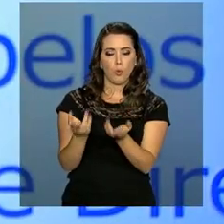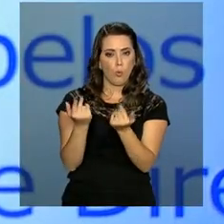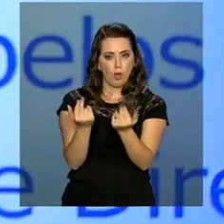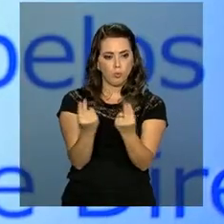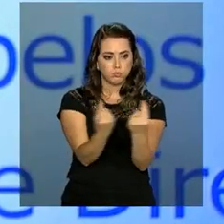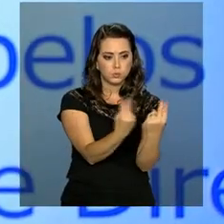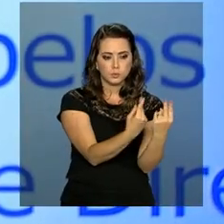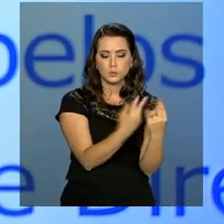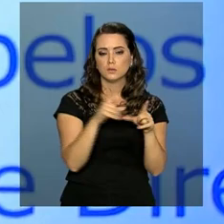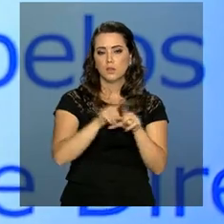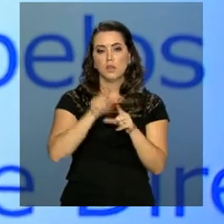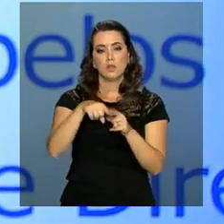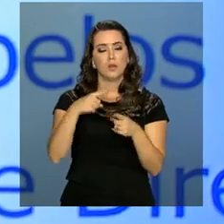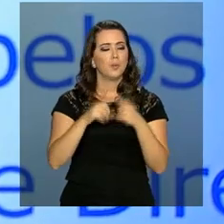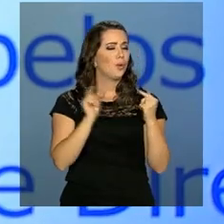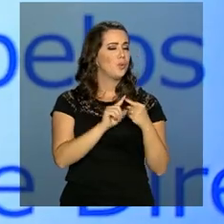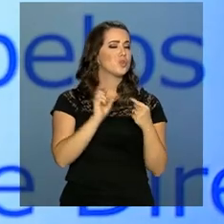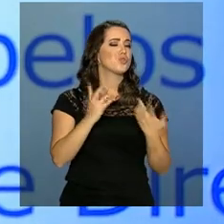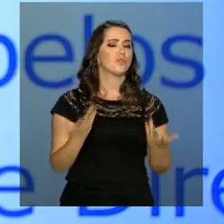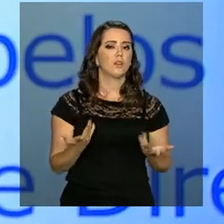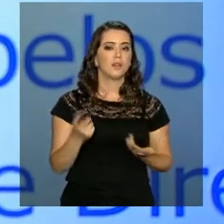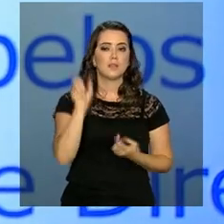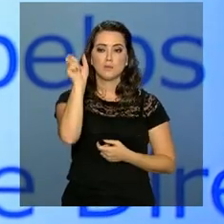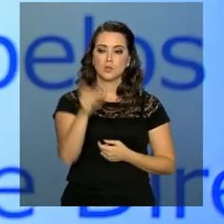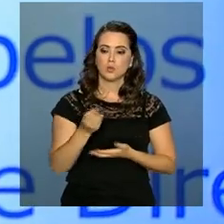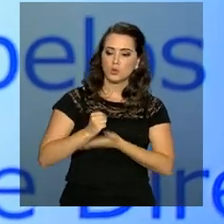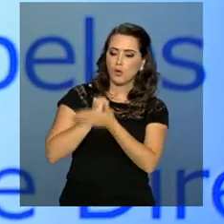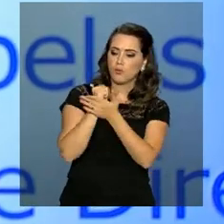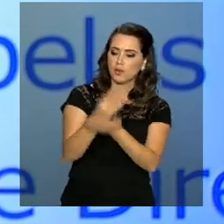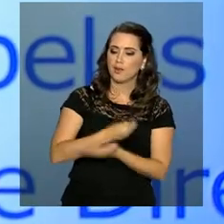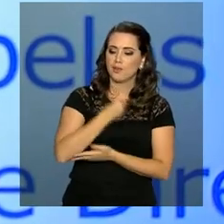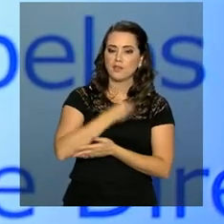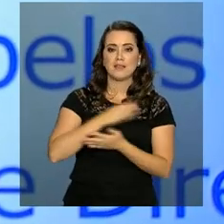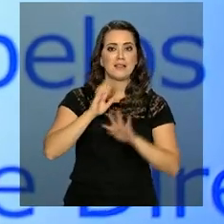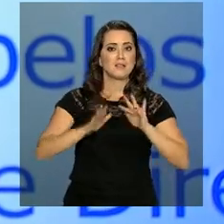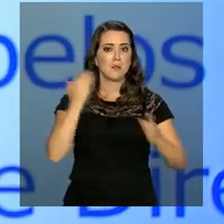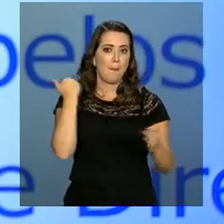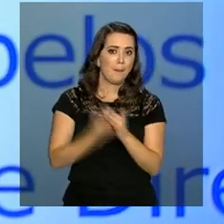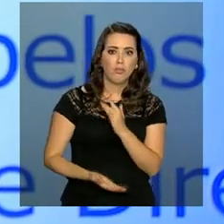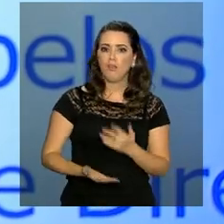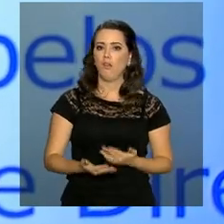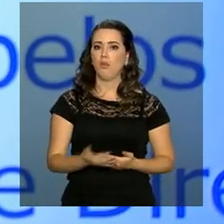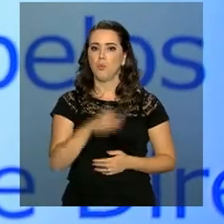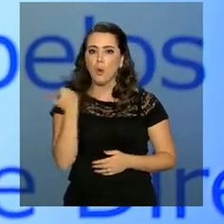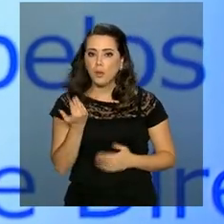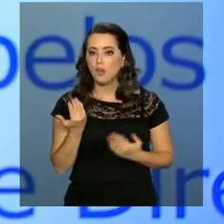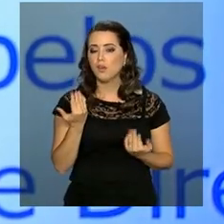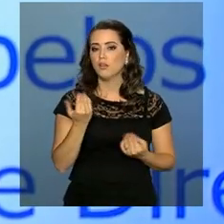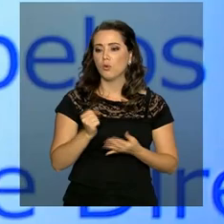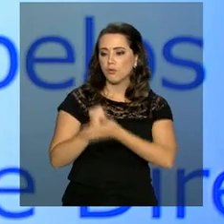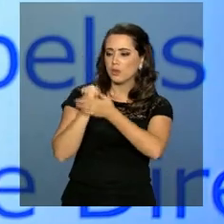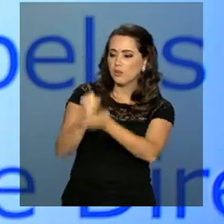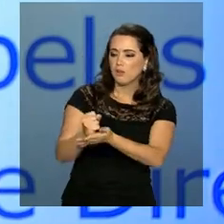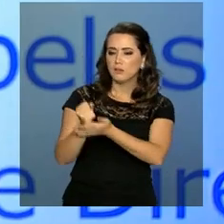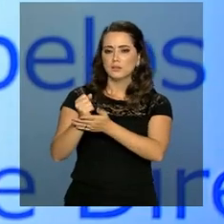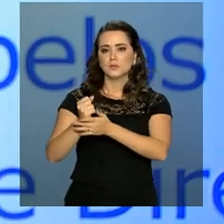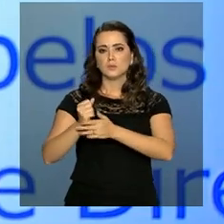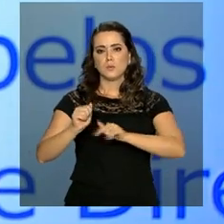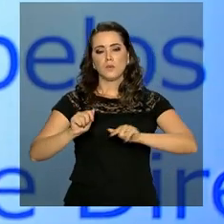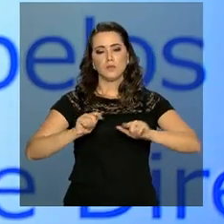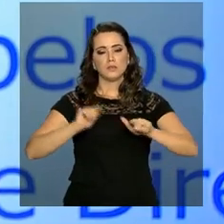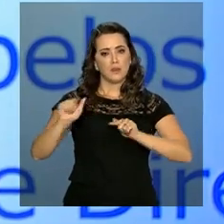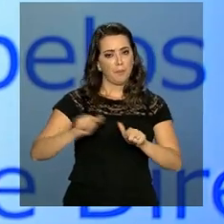aqueles que dedicaram a sua vida, que às vezes perderam a vida, que dedicaram suas atividades para